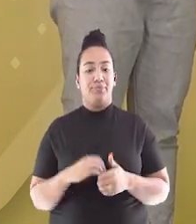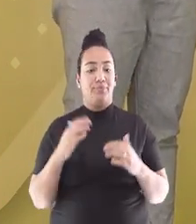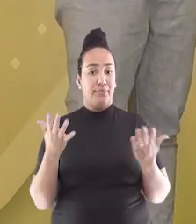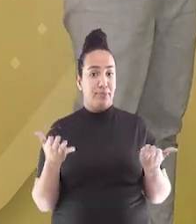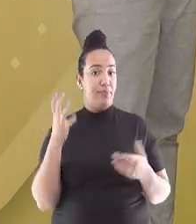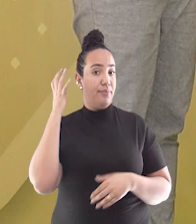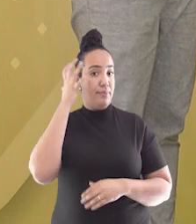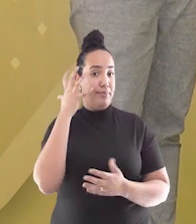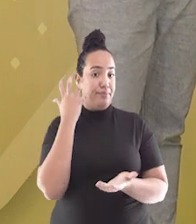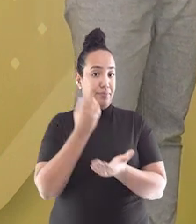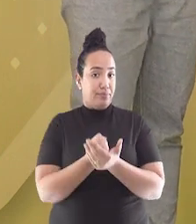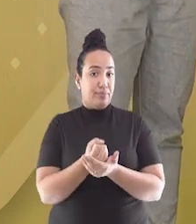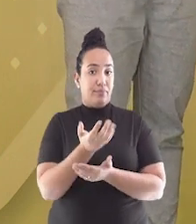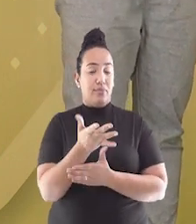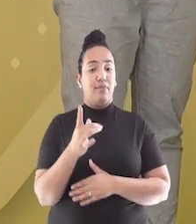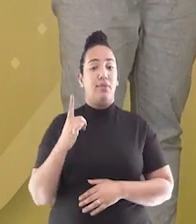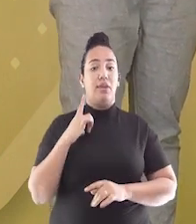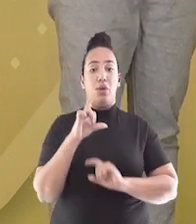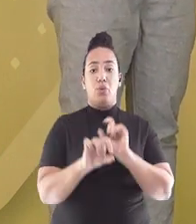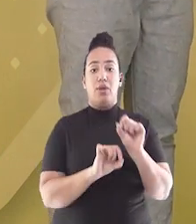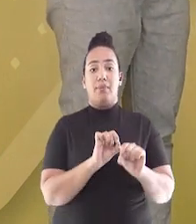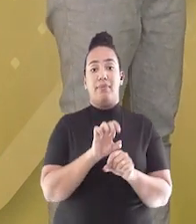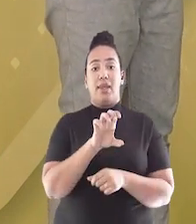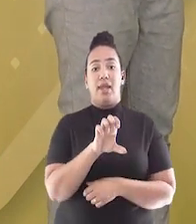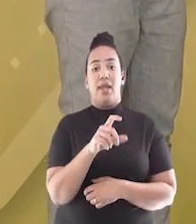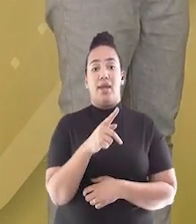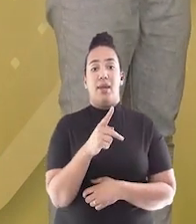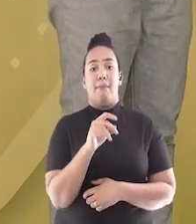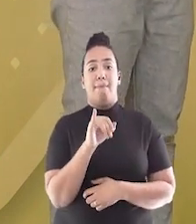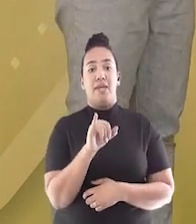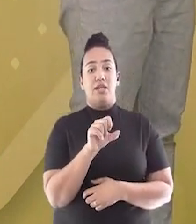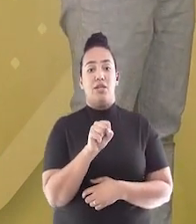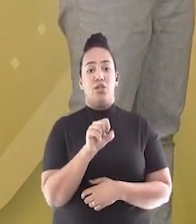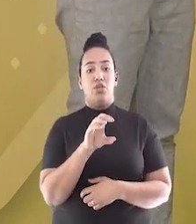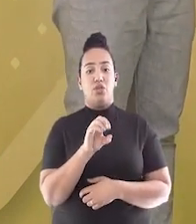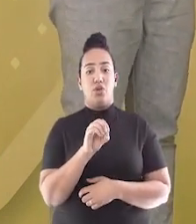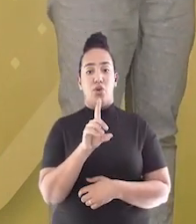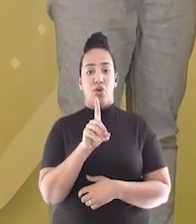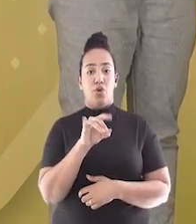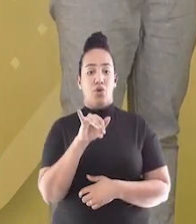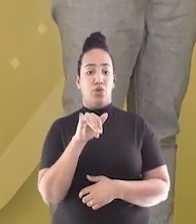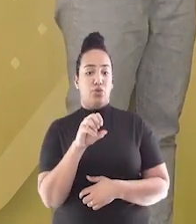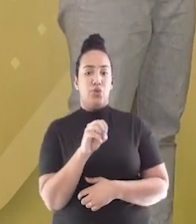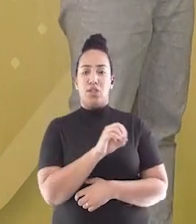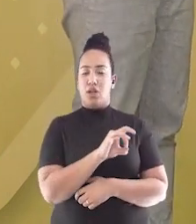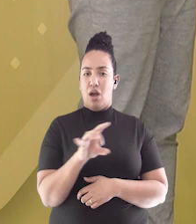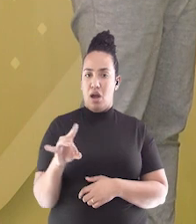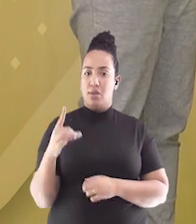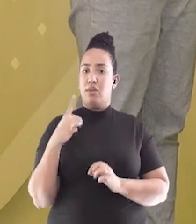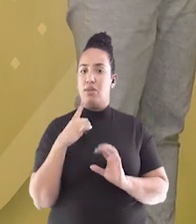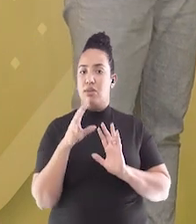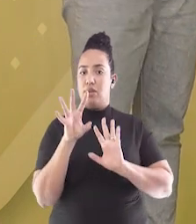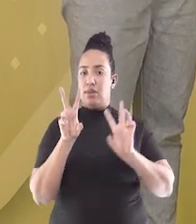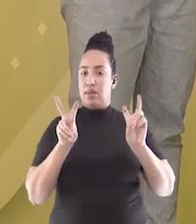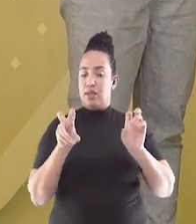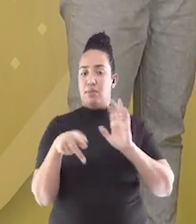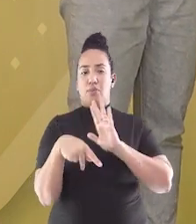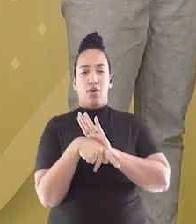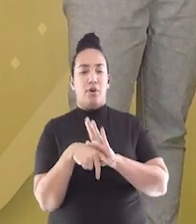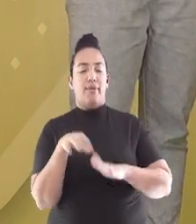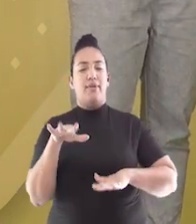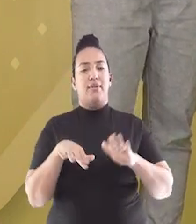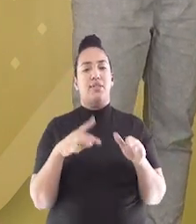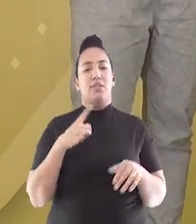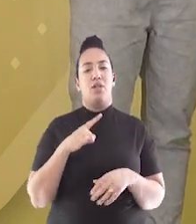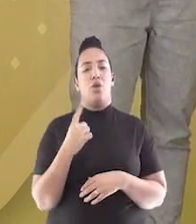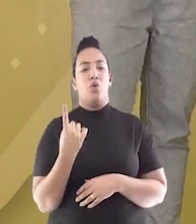é dividido em episódios, cada um contendo um tema. Geralmente, ele conta com uma ou mais pessoas que são